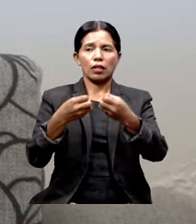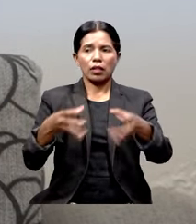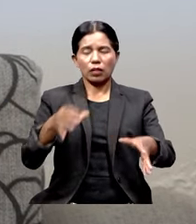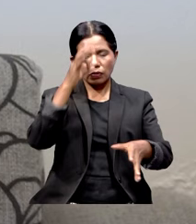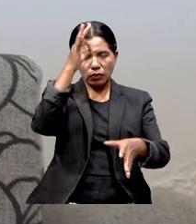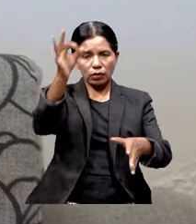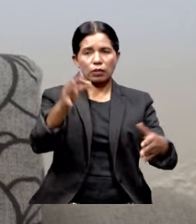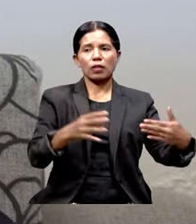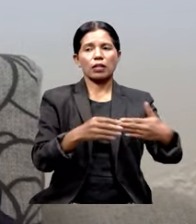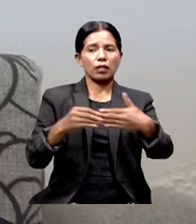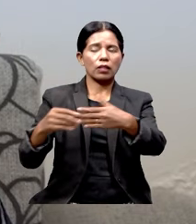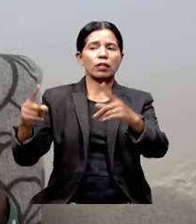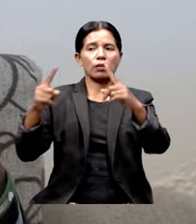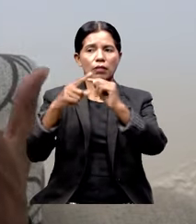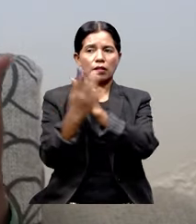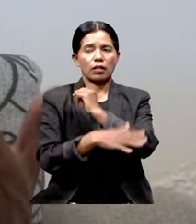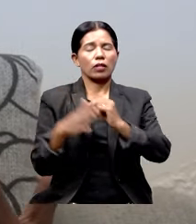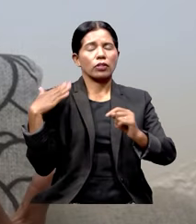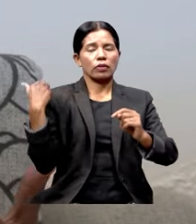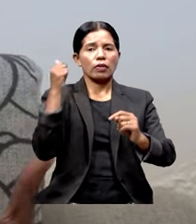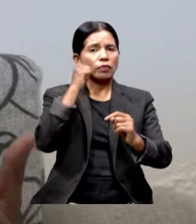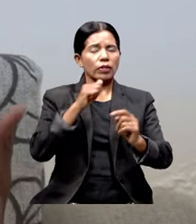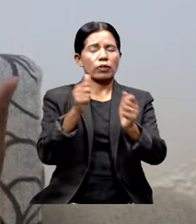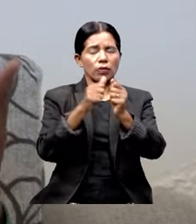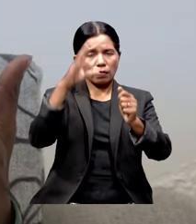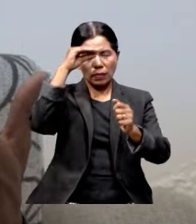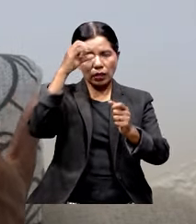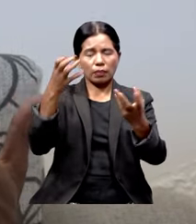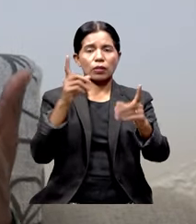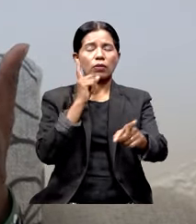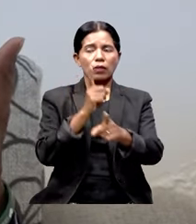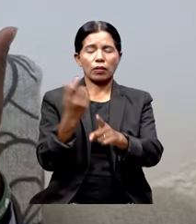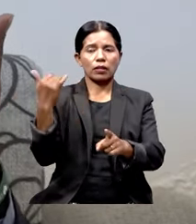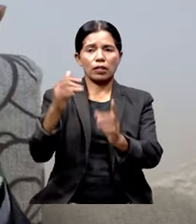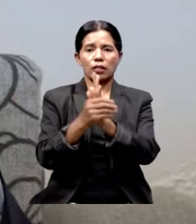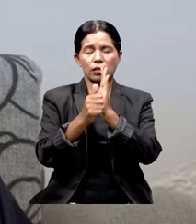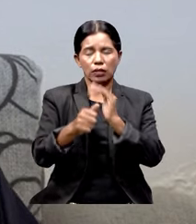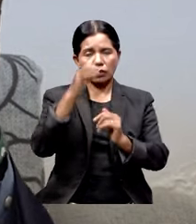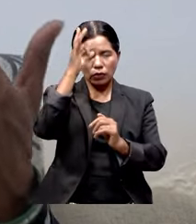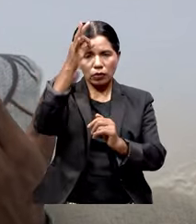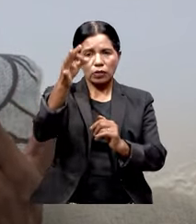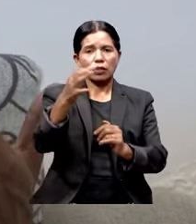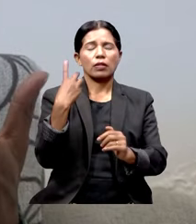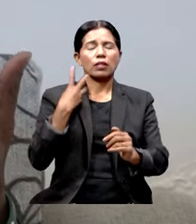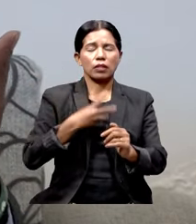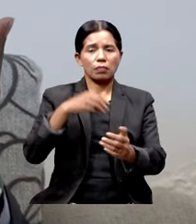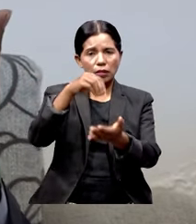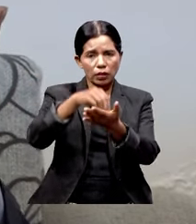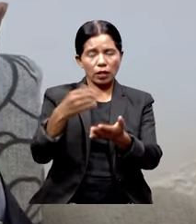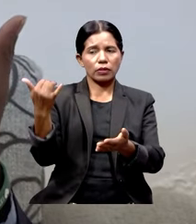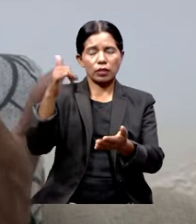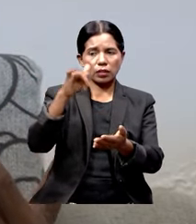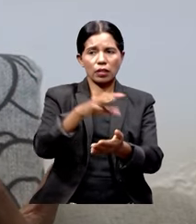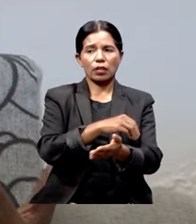líder banasan tama jovem feito romane barak ne be que tiro lo sira e capacidade abambro e tabela projeta sira no